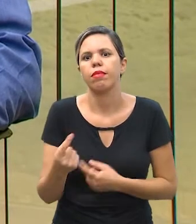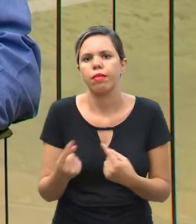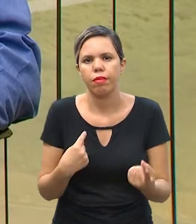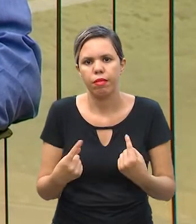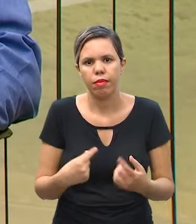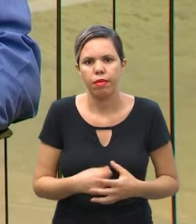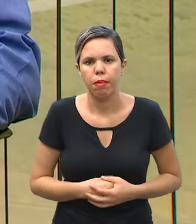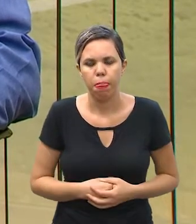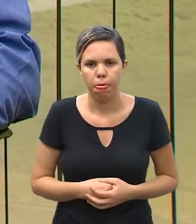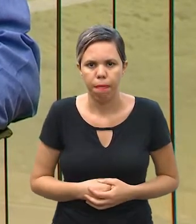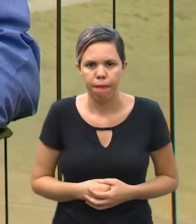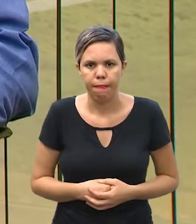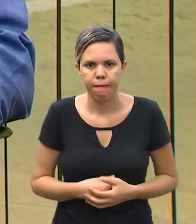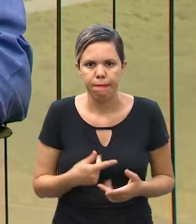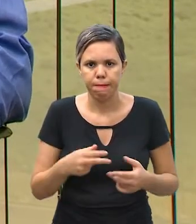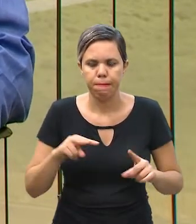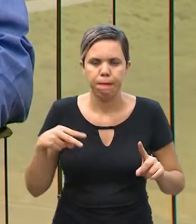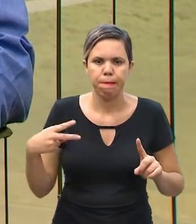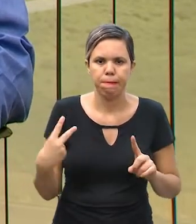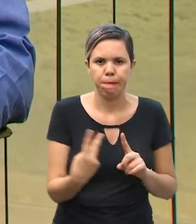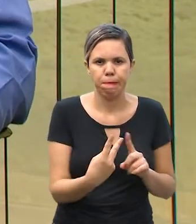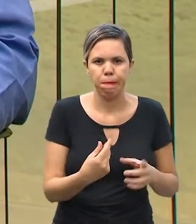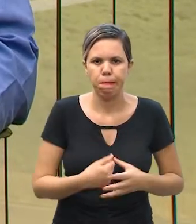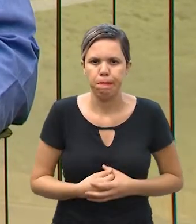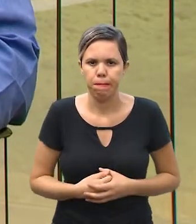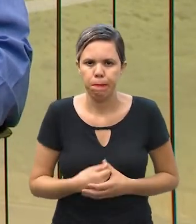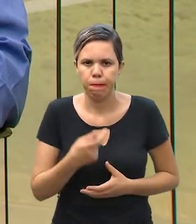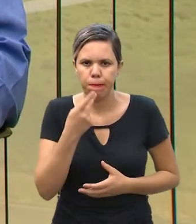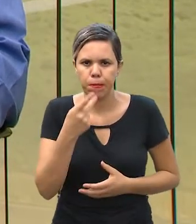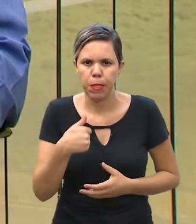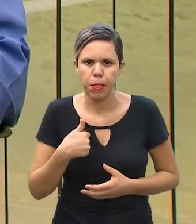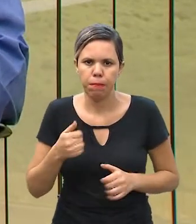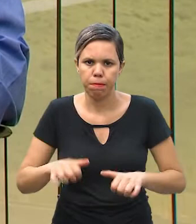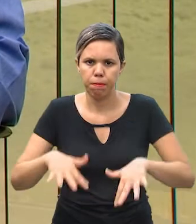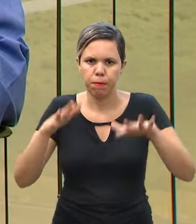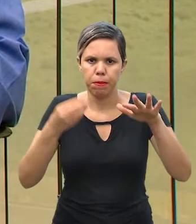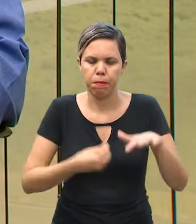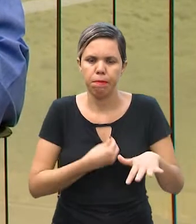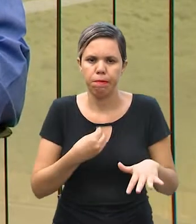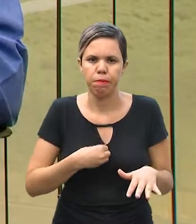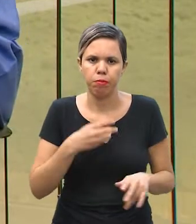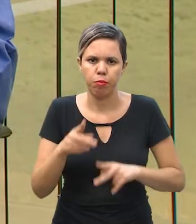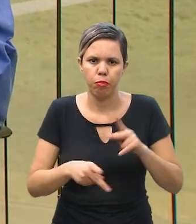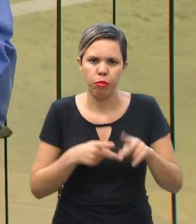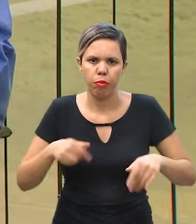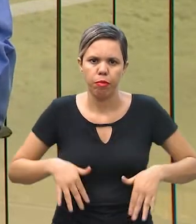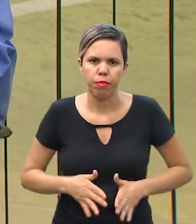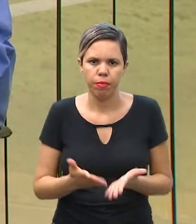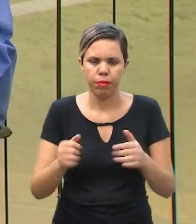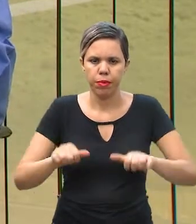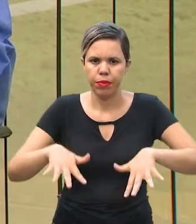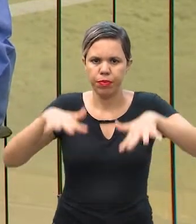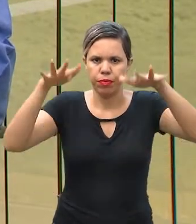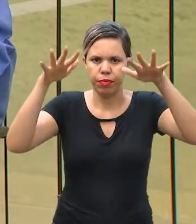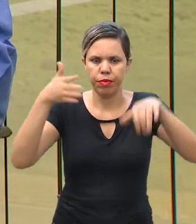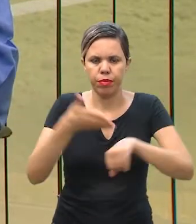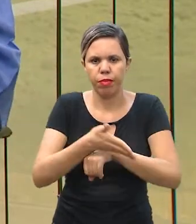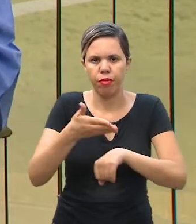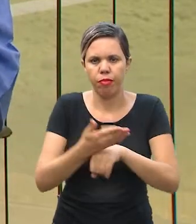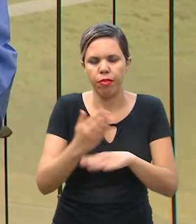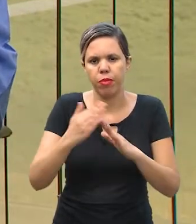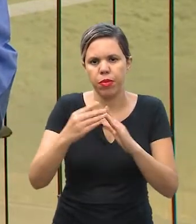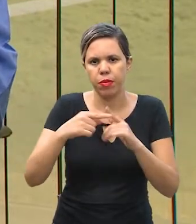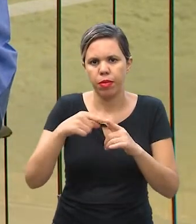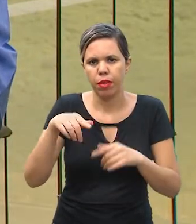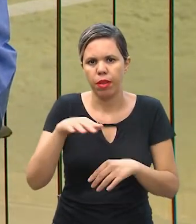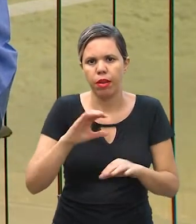no eixo da avenida. E com essa perspectiva que eu contei da minha infância. Gente que nasceu, cresceu participando